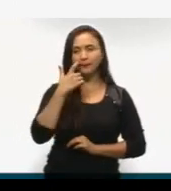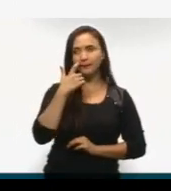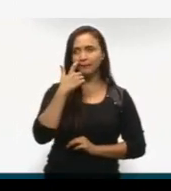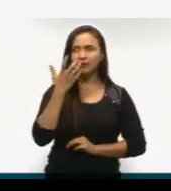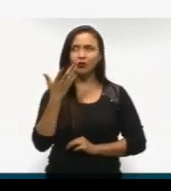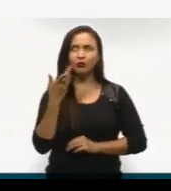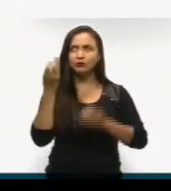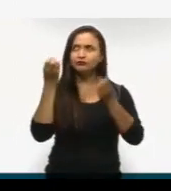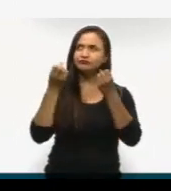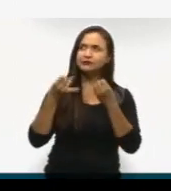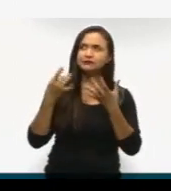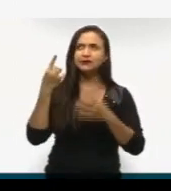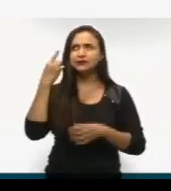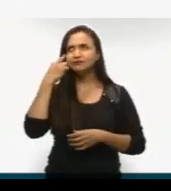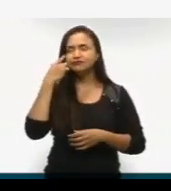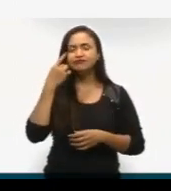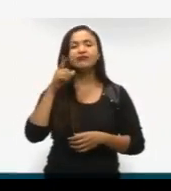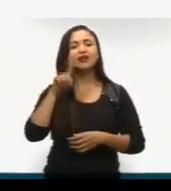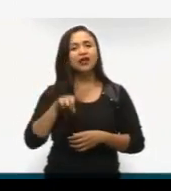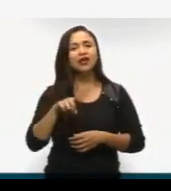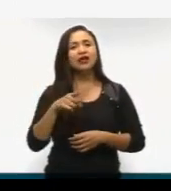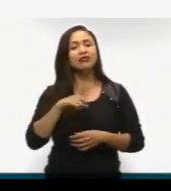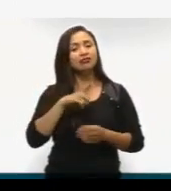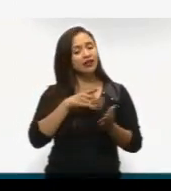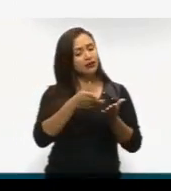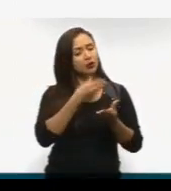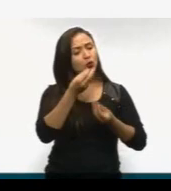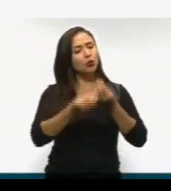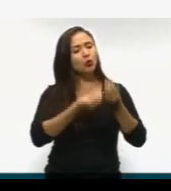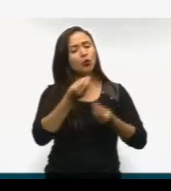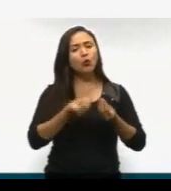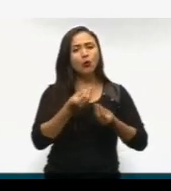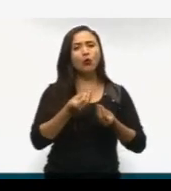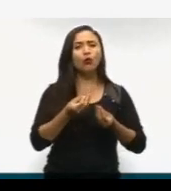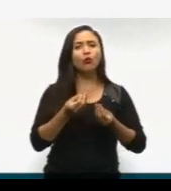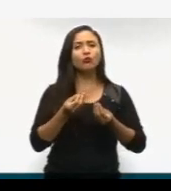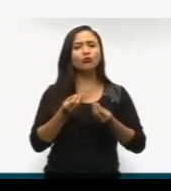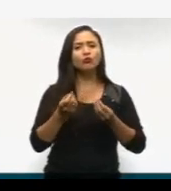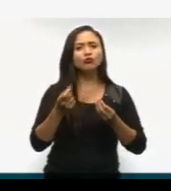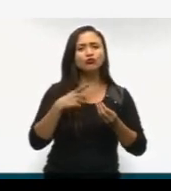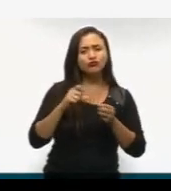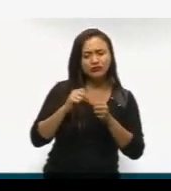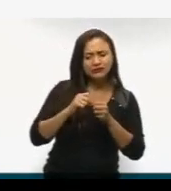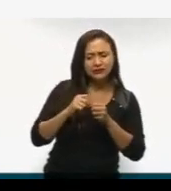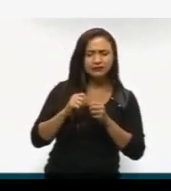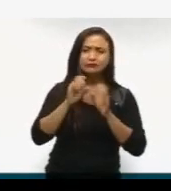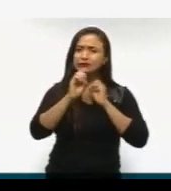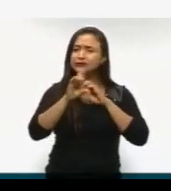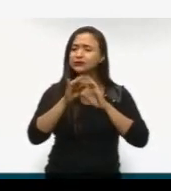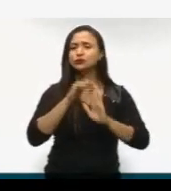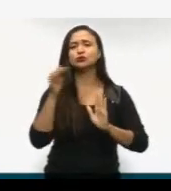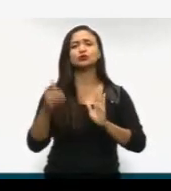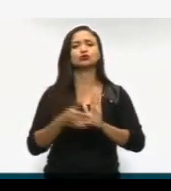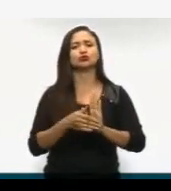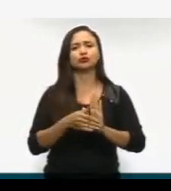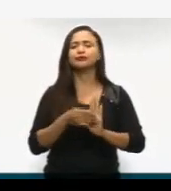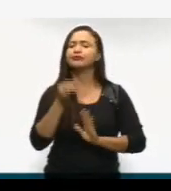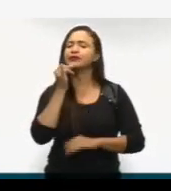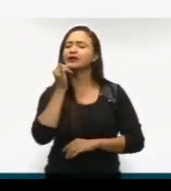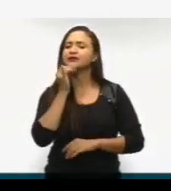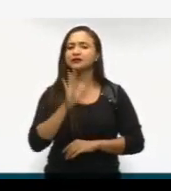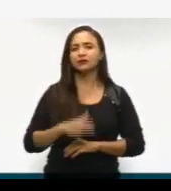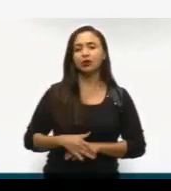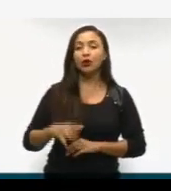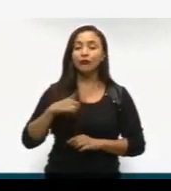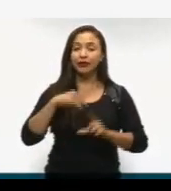como posso falar? Assim, a forma de se juntar, a forma de se quantificar, ele ensina tudo. Então, por exemplo,